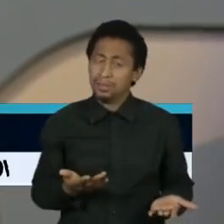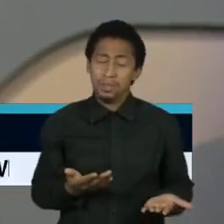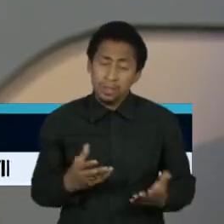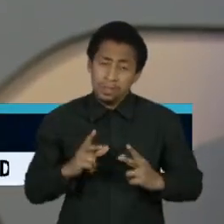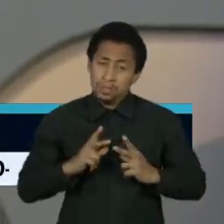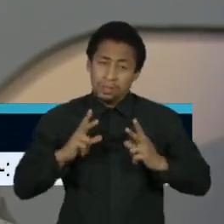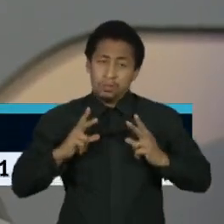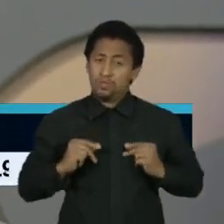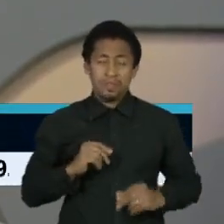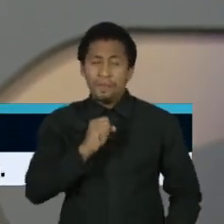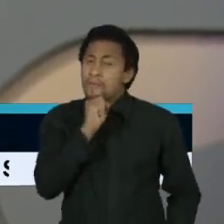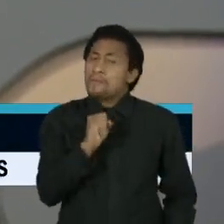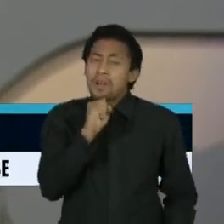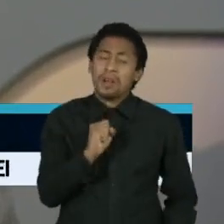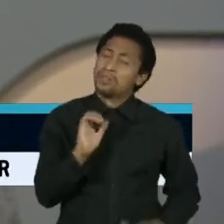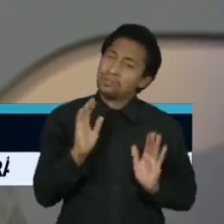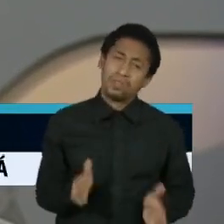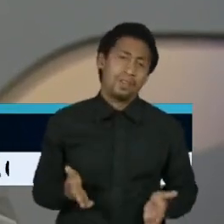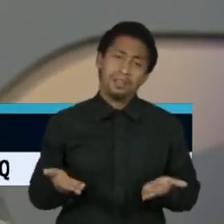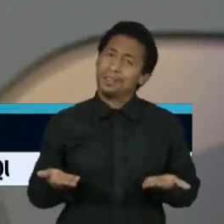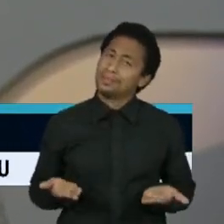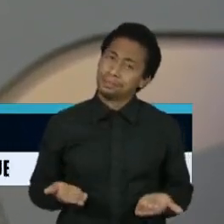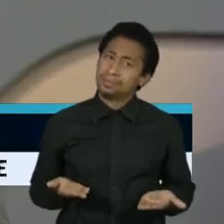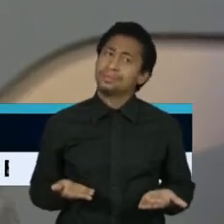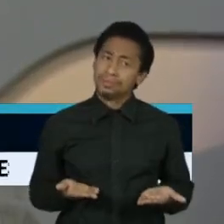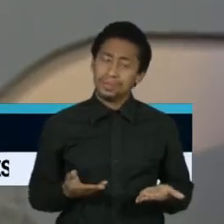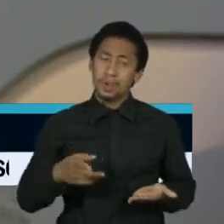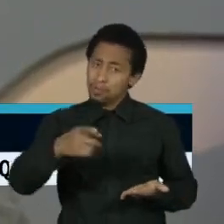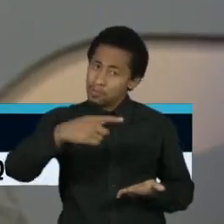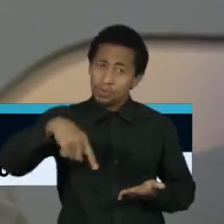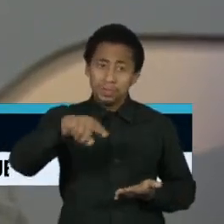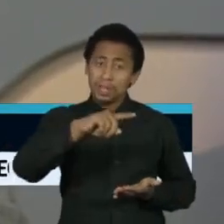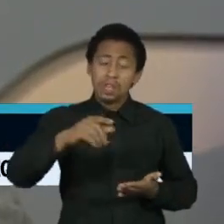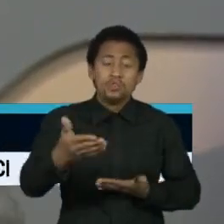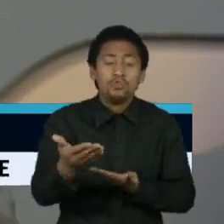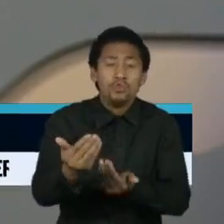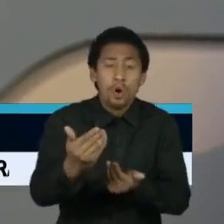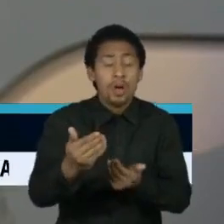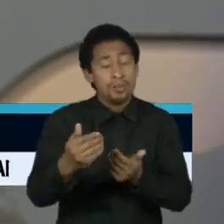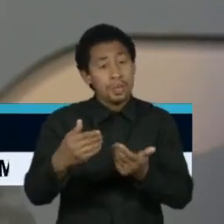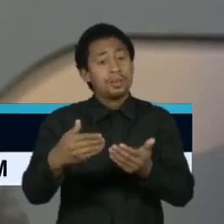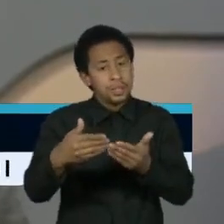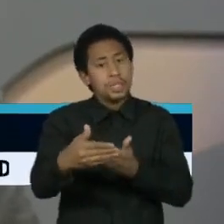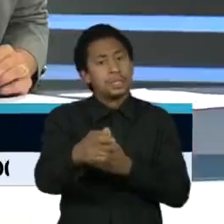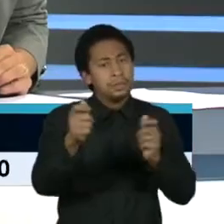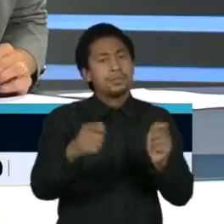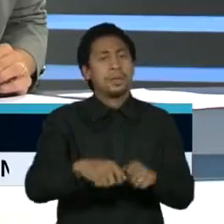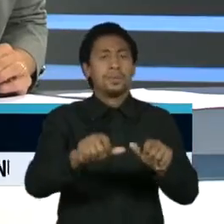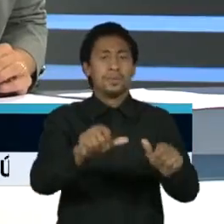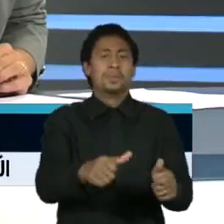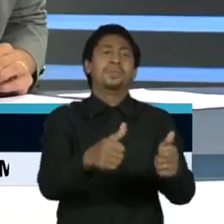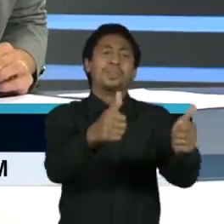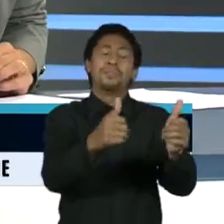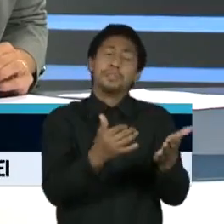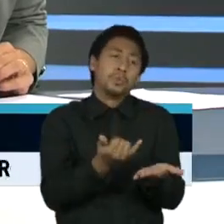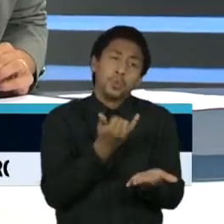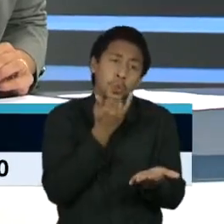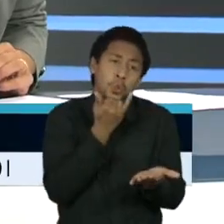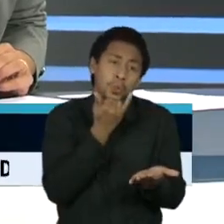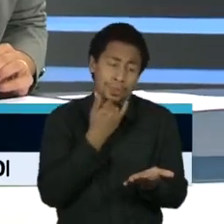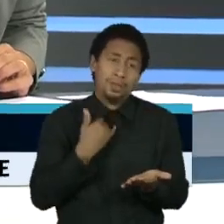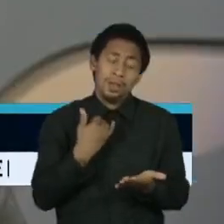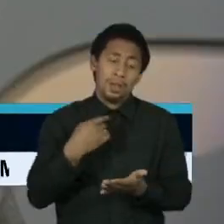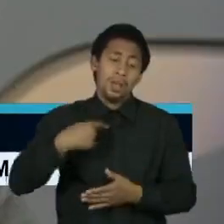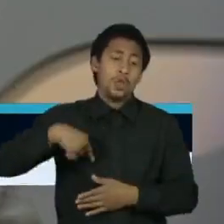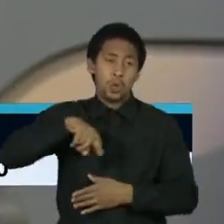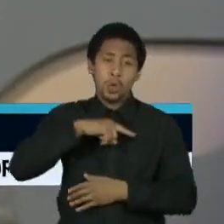eu acho que que a gente tem que acreditar e a nossa geração Entregou um país pior do que aquele é a minha